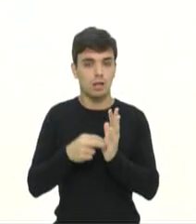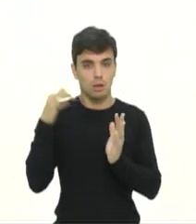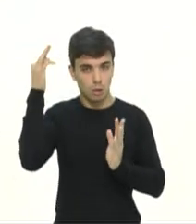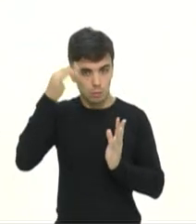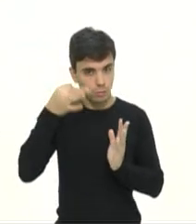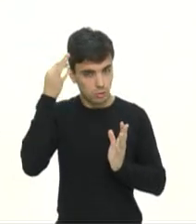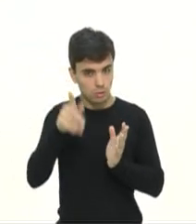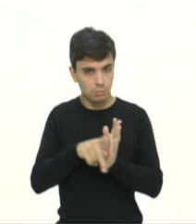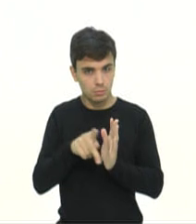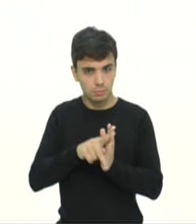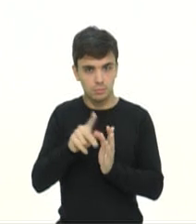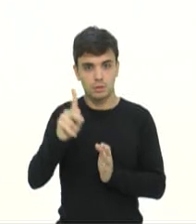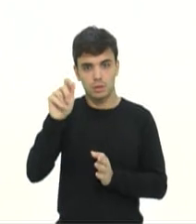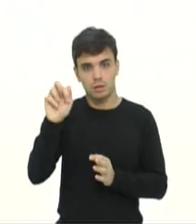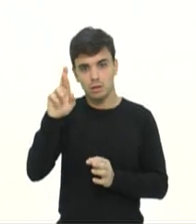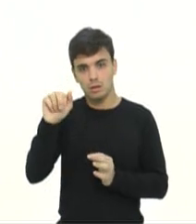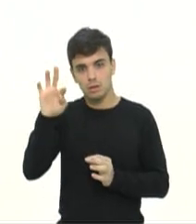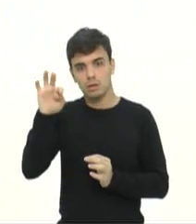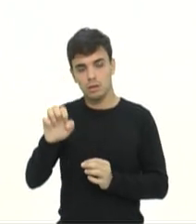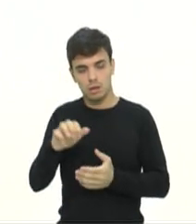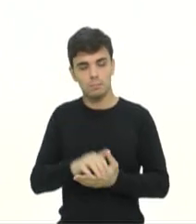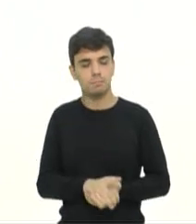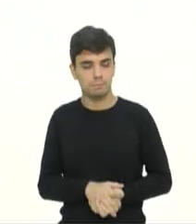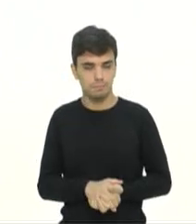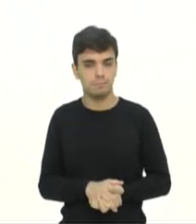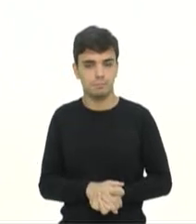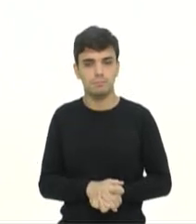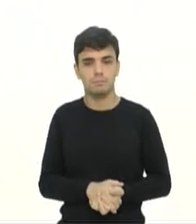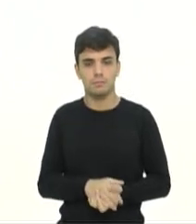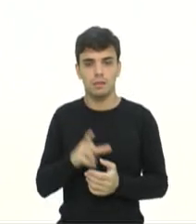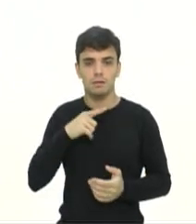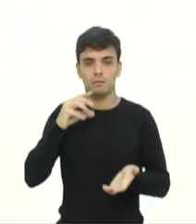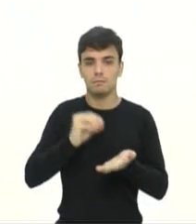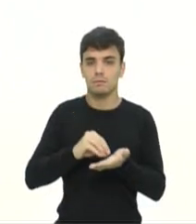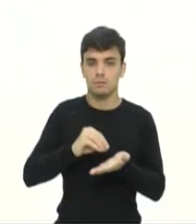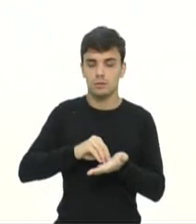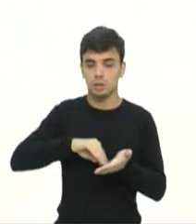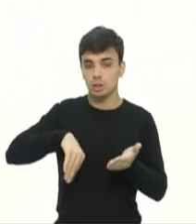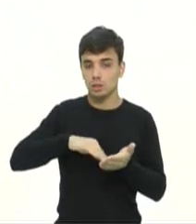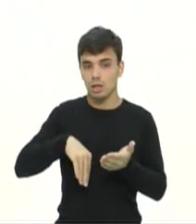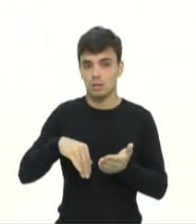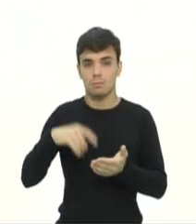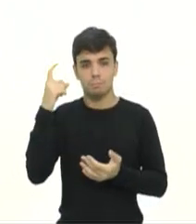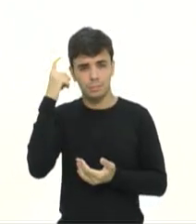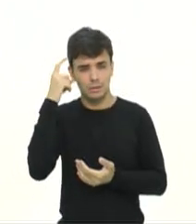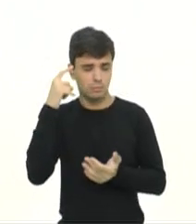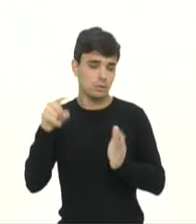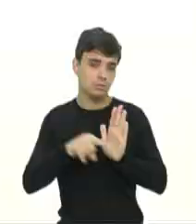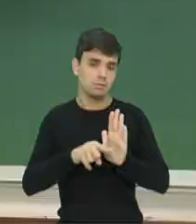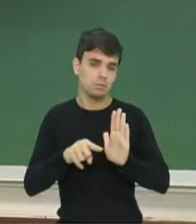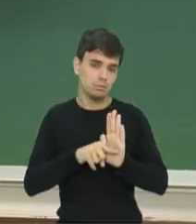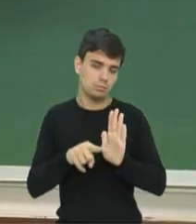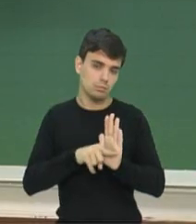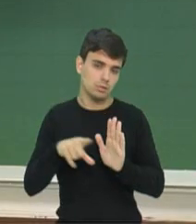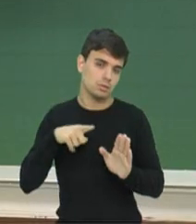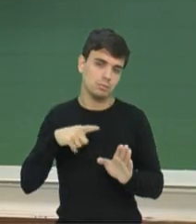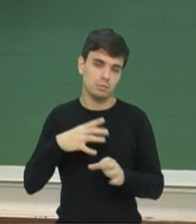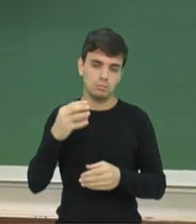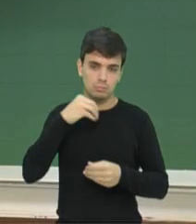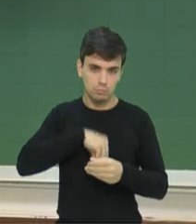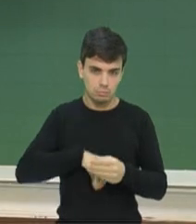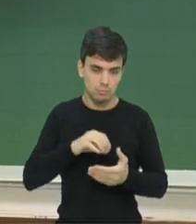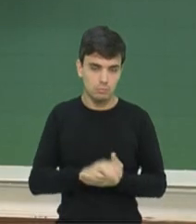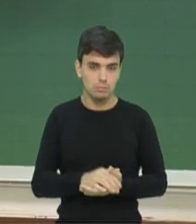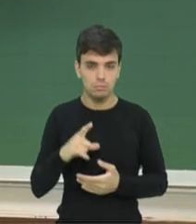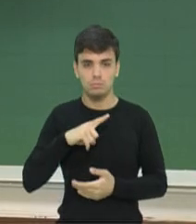do sufixo da palavra karatê, ausência de pensamentos negativos e inferiores, né? Então temos duas definições aqui que